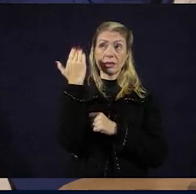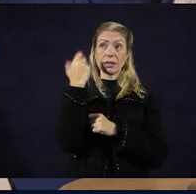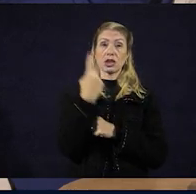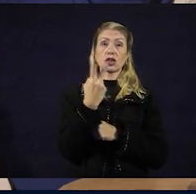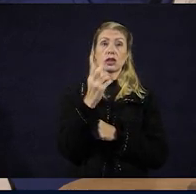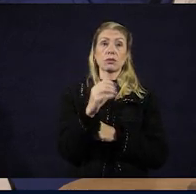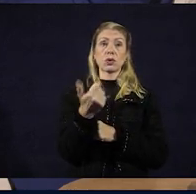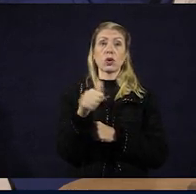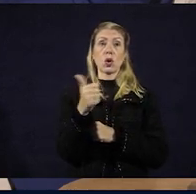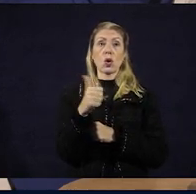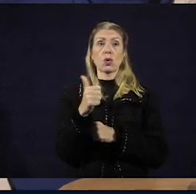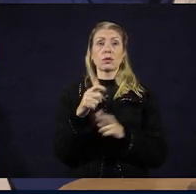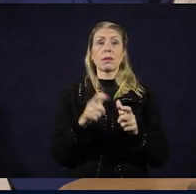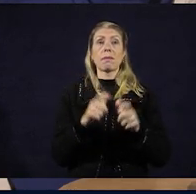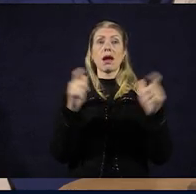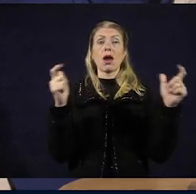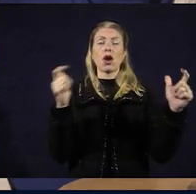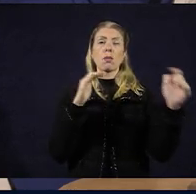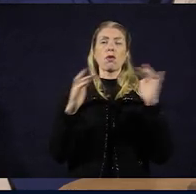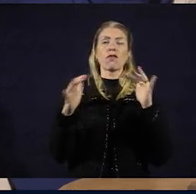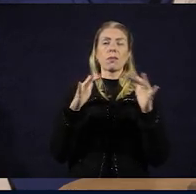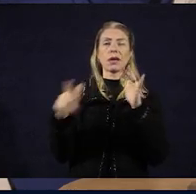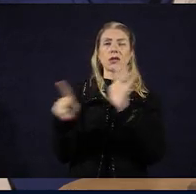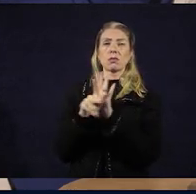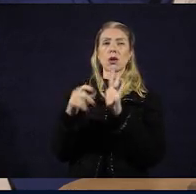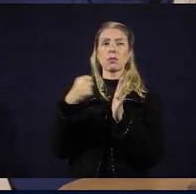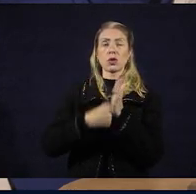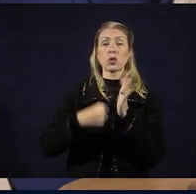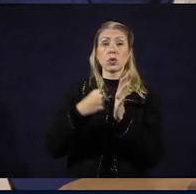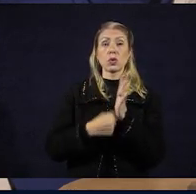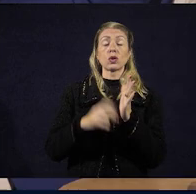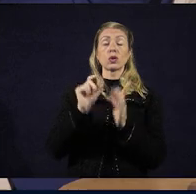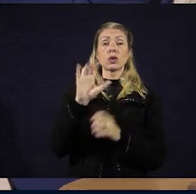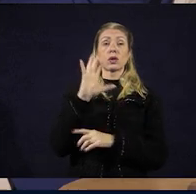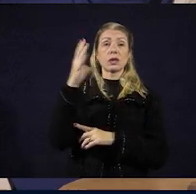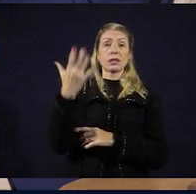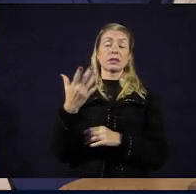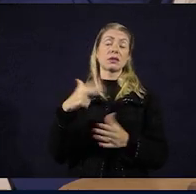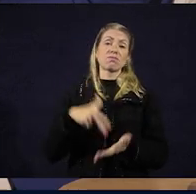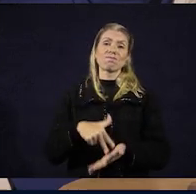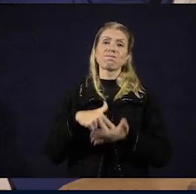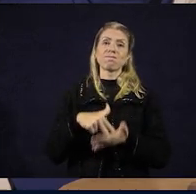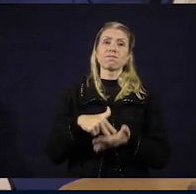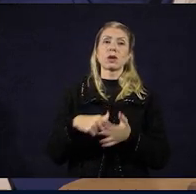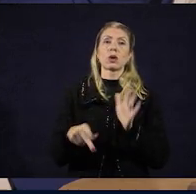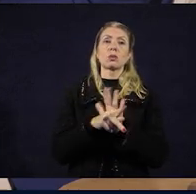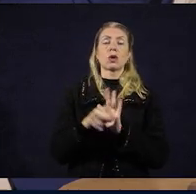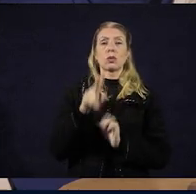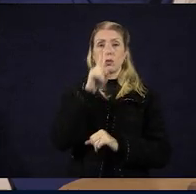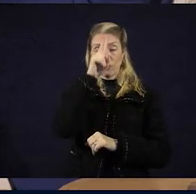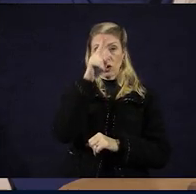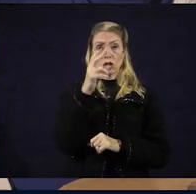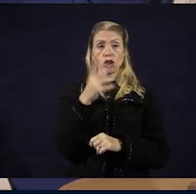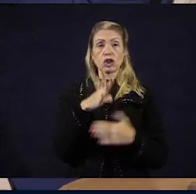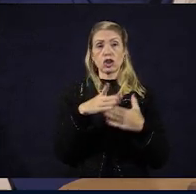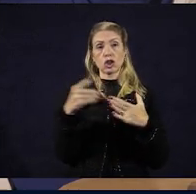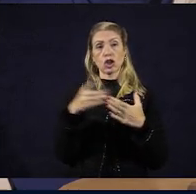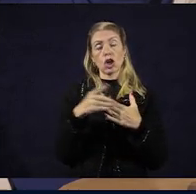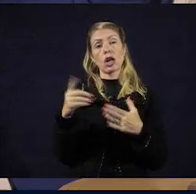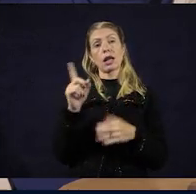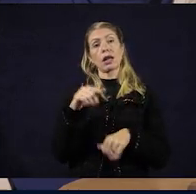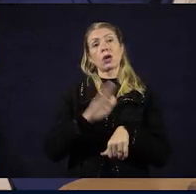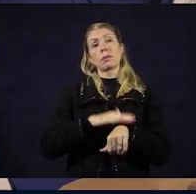Então dos maiores movimentos aí de fortalecimento do dólar é num período em que a gente ainda vê vamos dizer assim